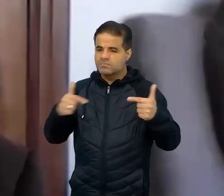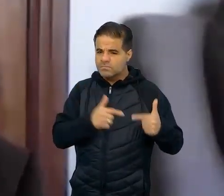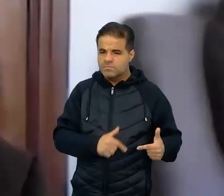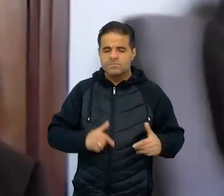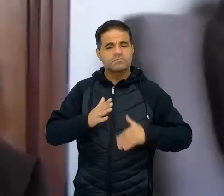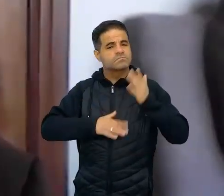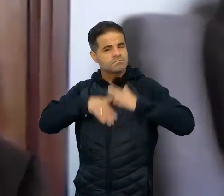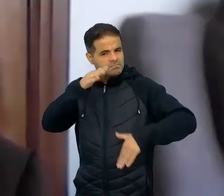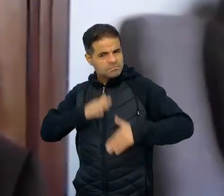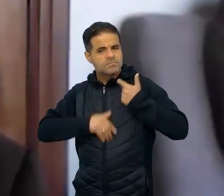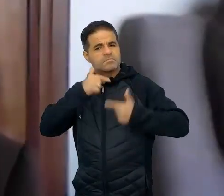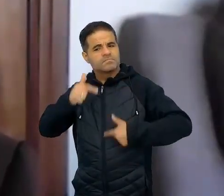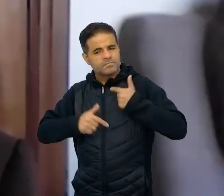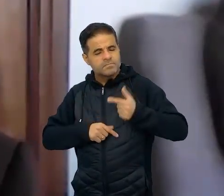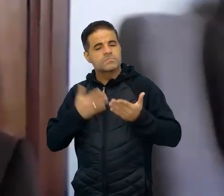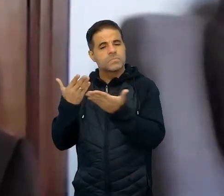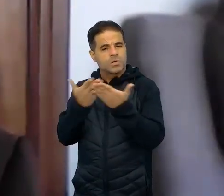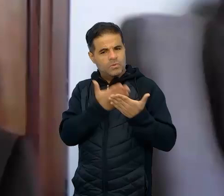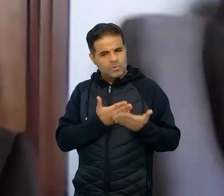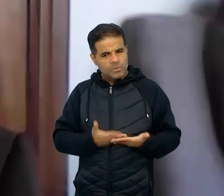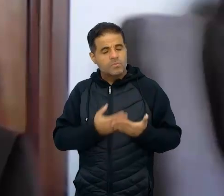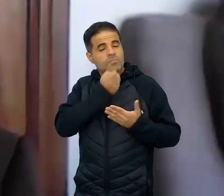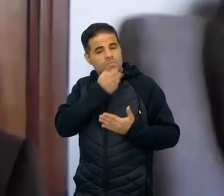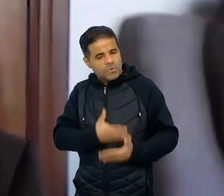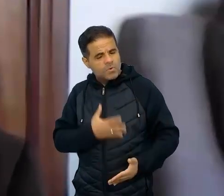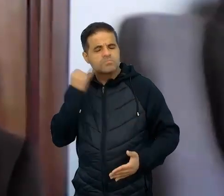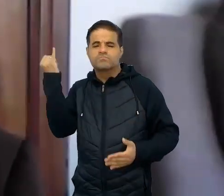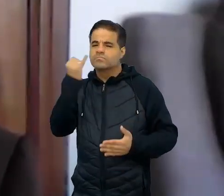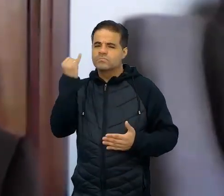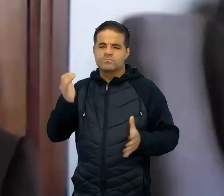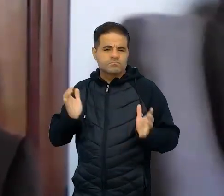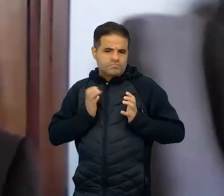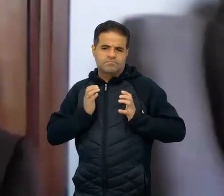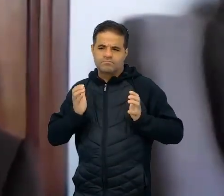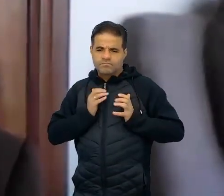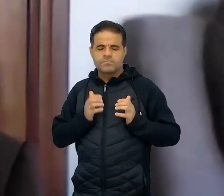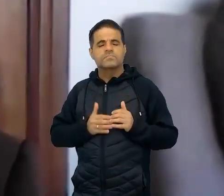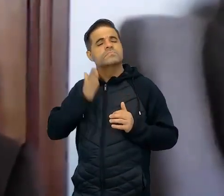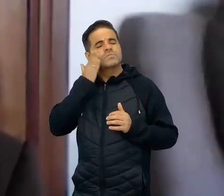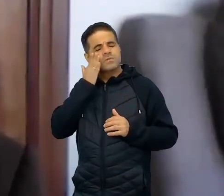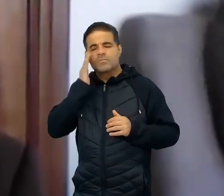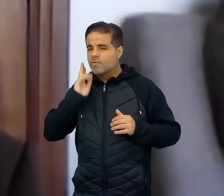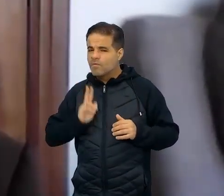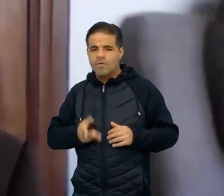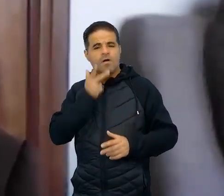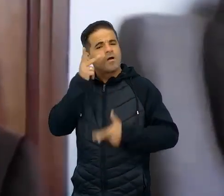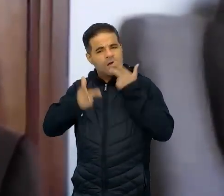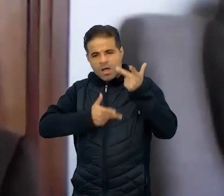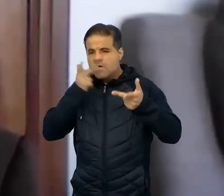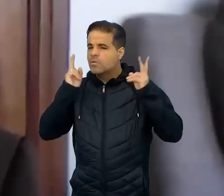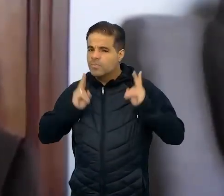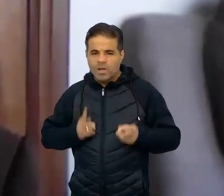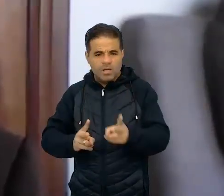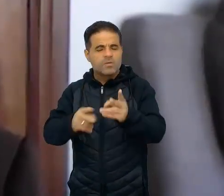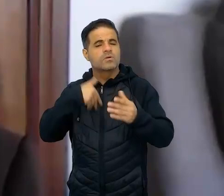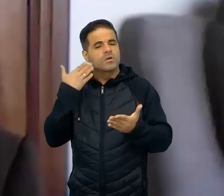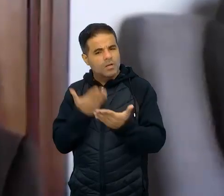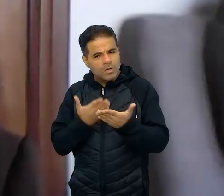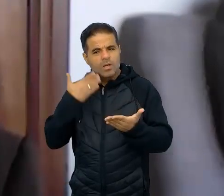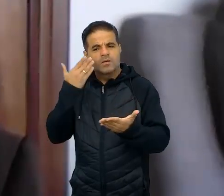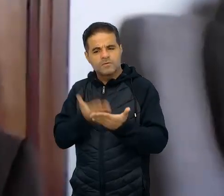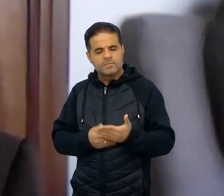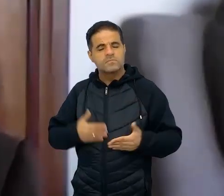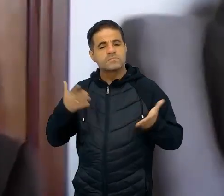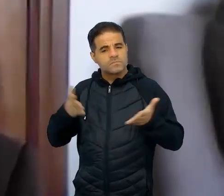esse momento para estudar, que é muito importante, né? Eu sempre falo isso e vou repetir, o quanto